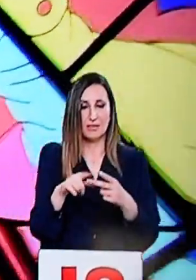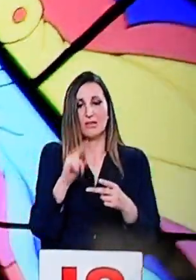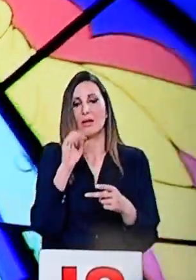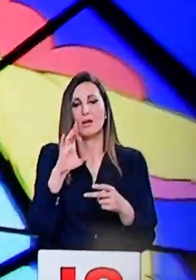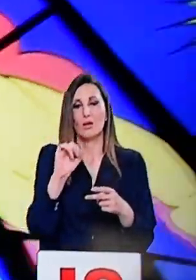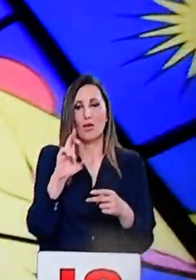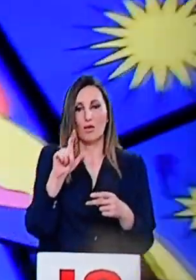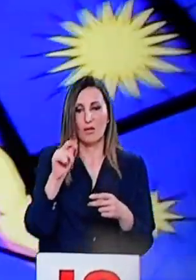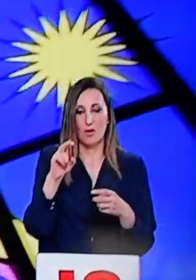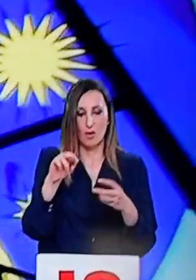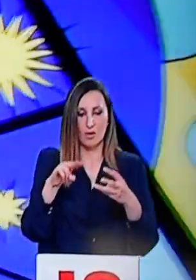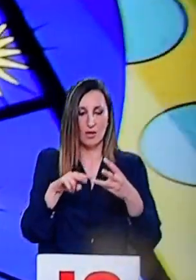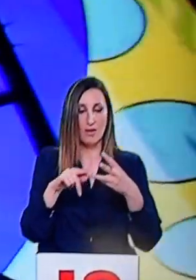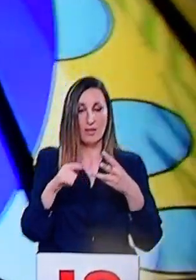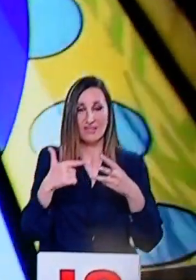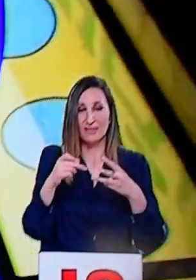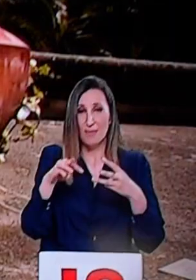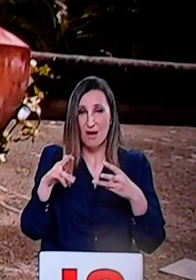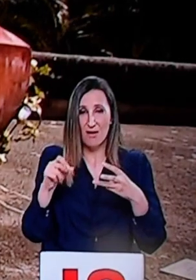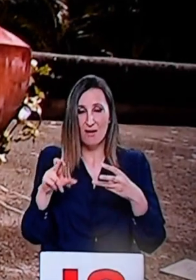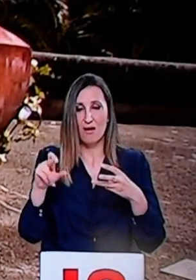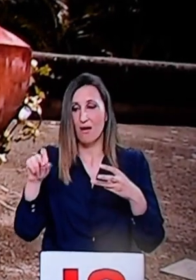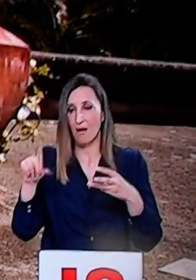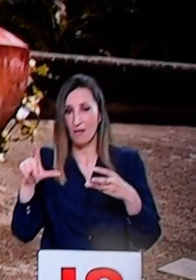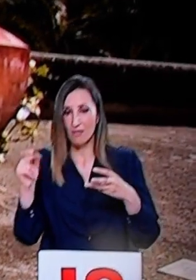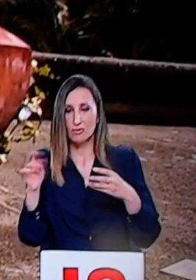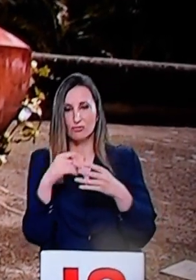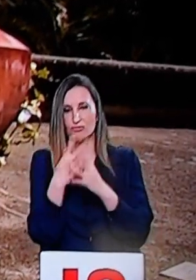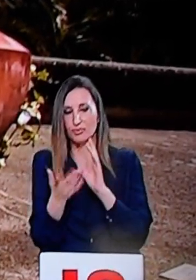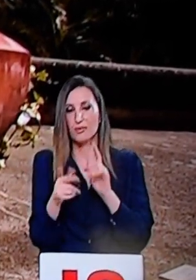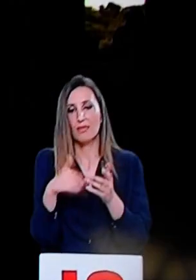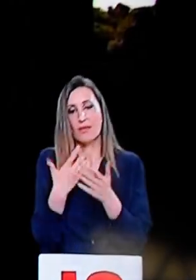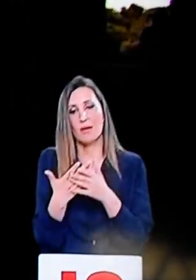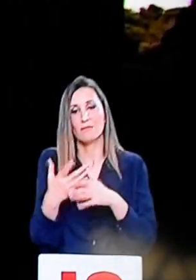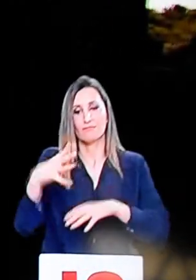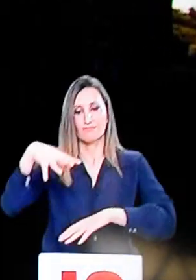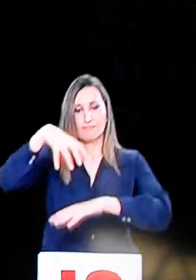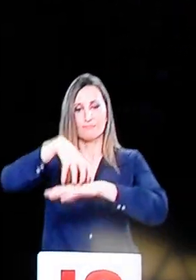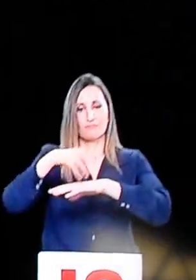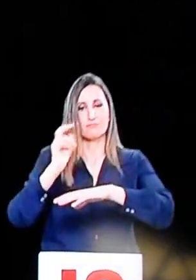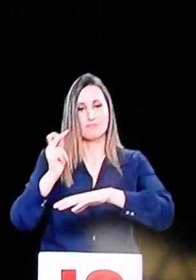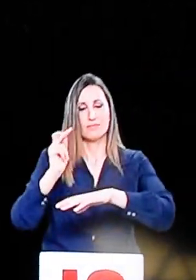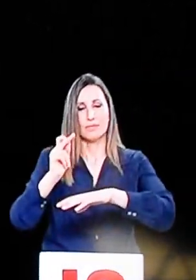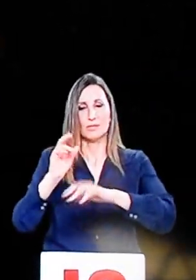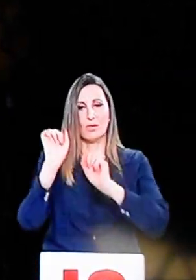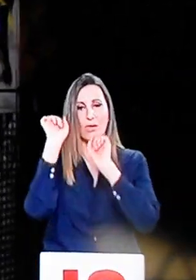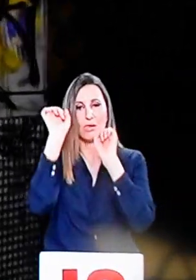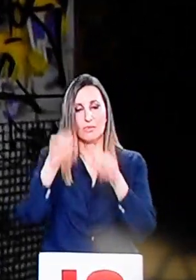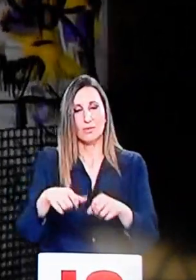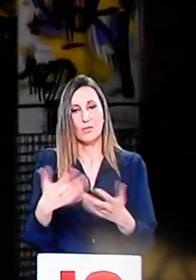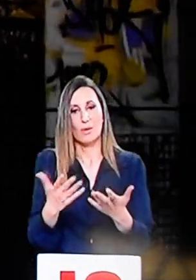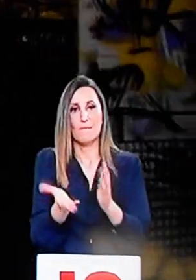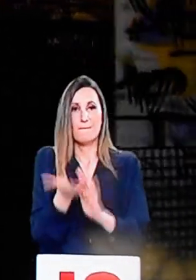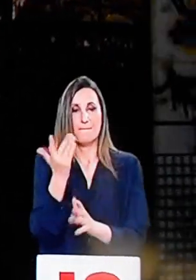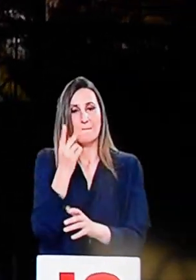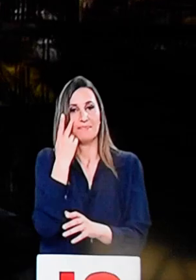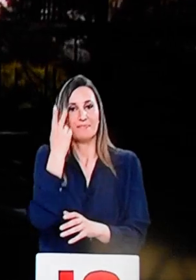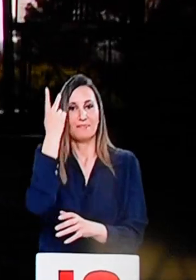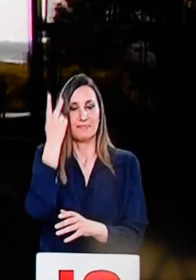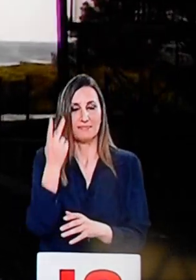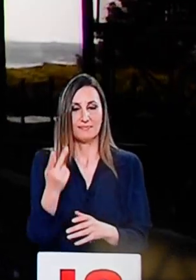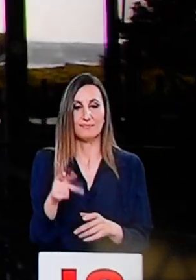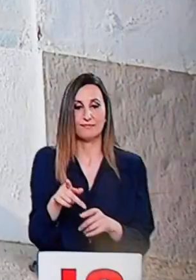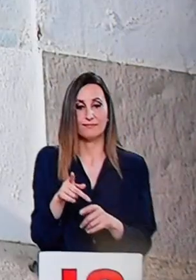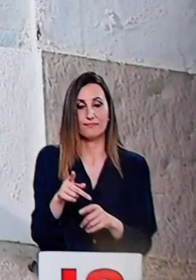Corleone, Tamara Alves, entre outros, dão mais valor ao edifício que durante anos esteve abandonado. A